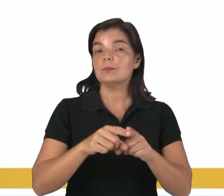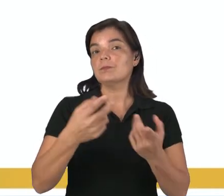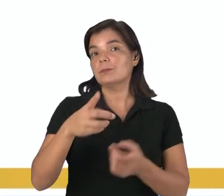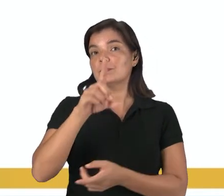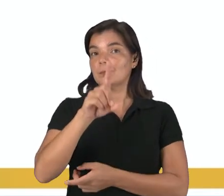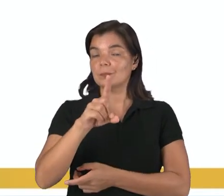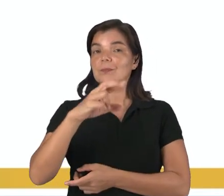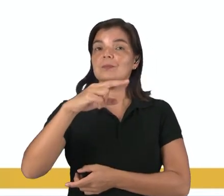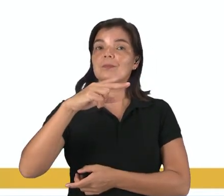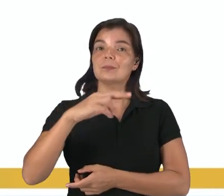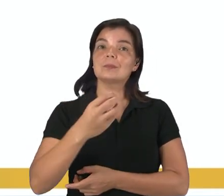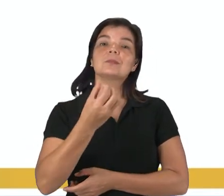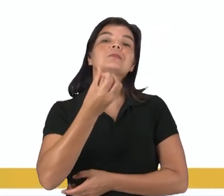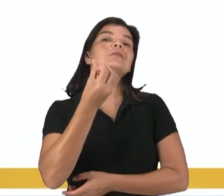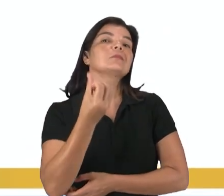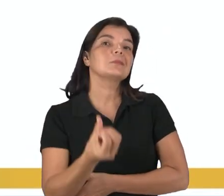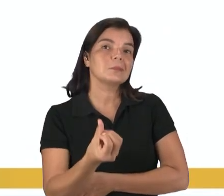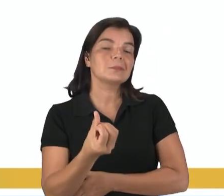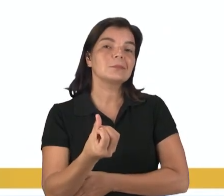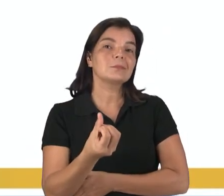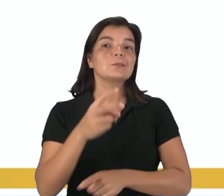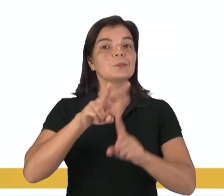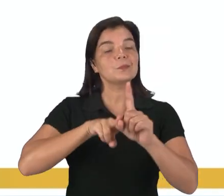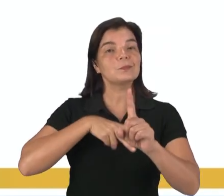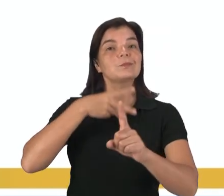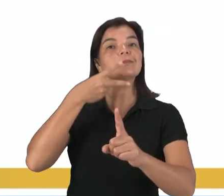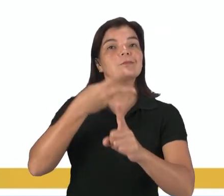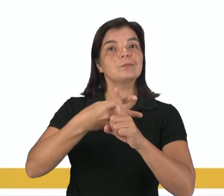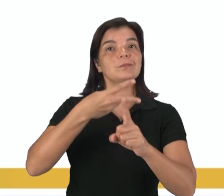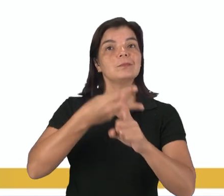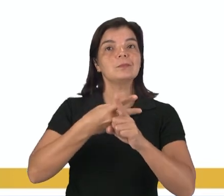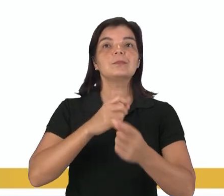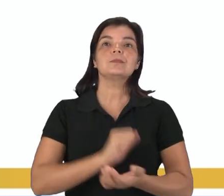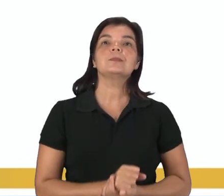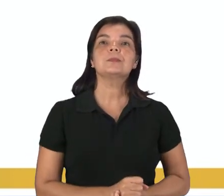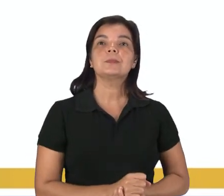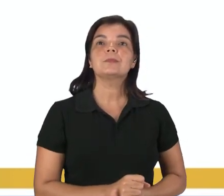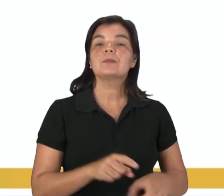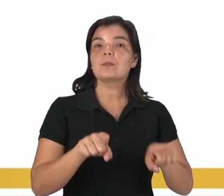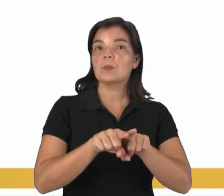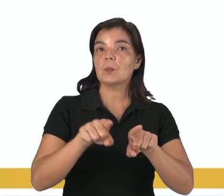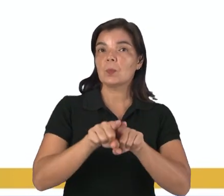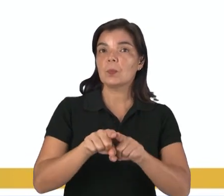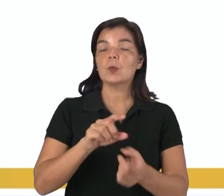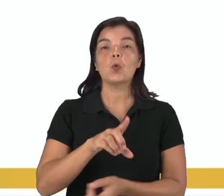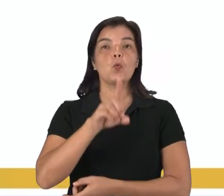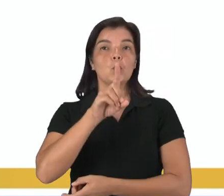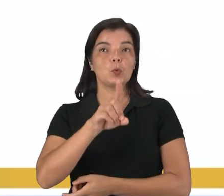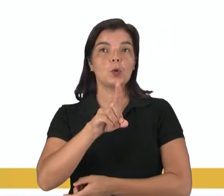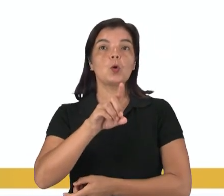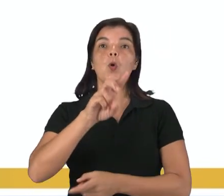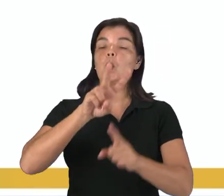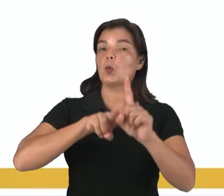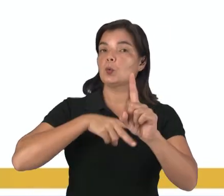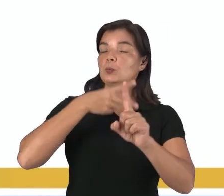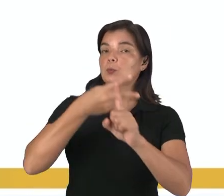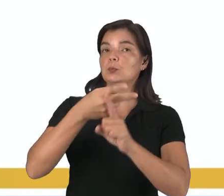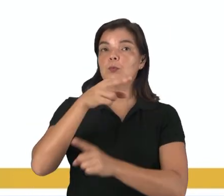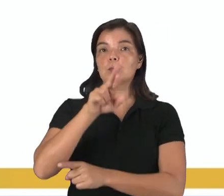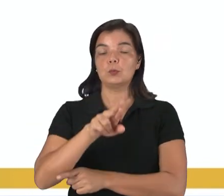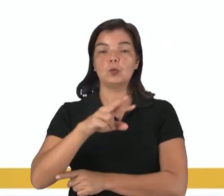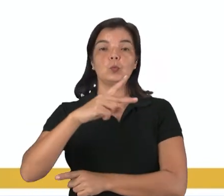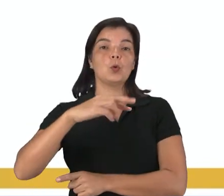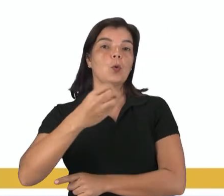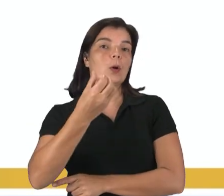o diâmetro vai ser igual a quanto o dobro do raio certo então quer dizer que o diâmetro vai ser igual